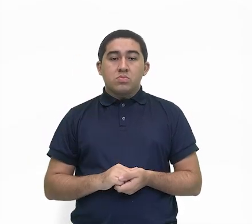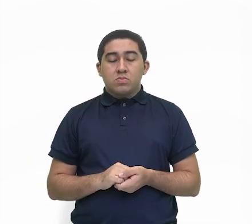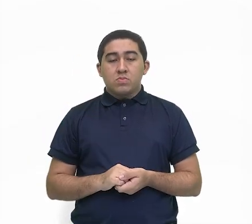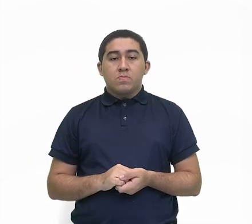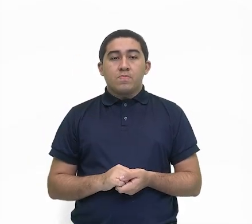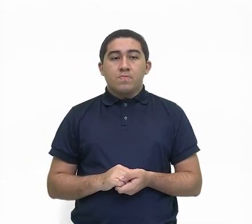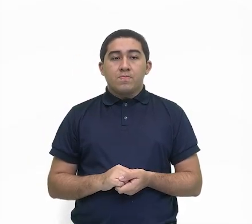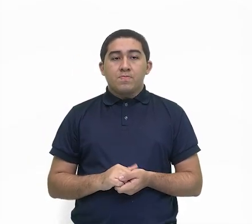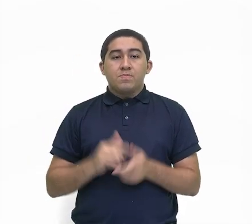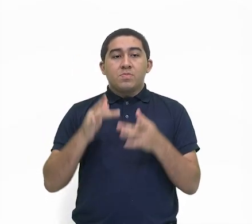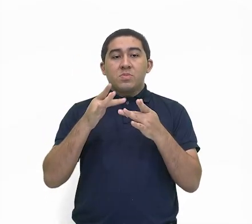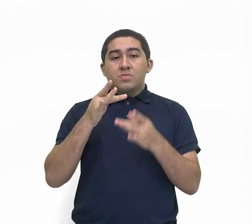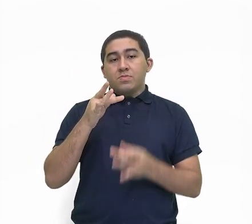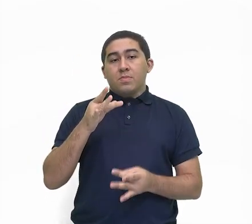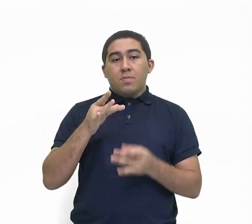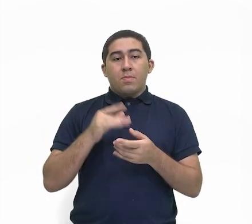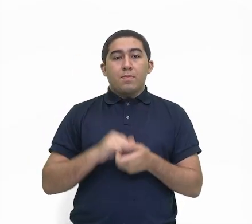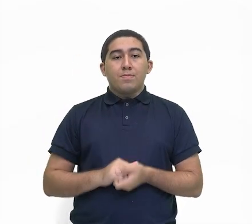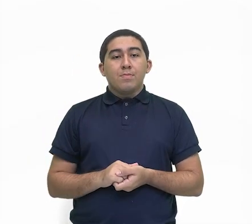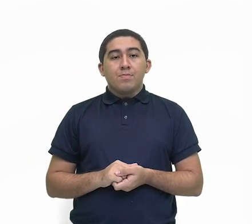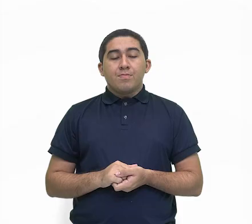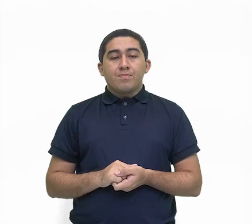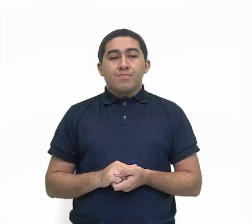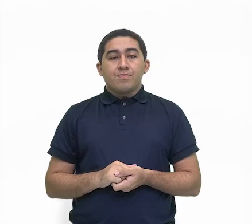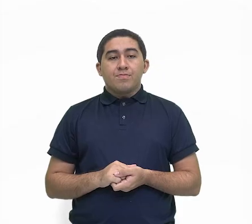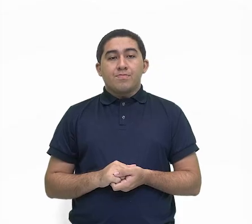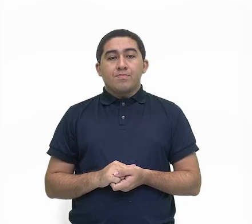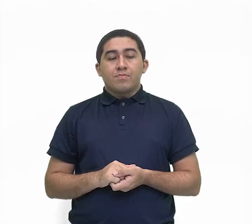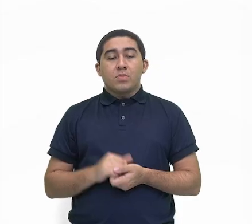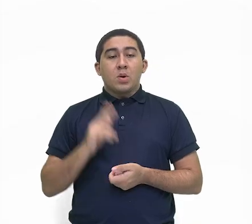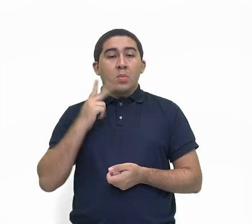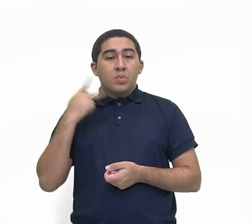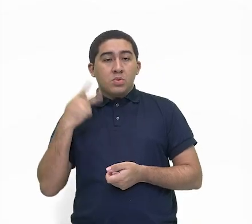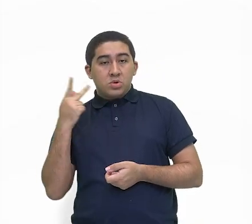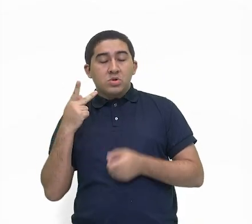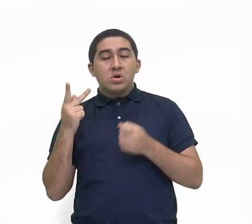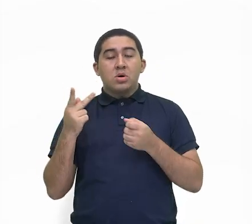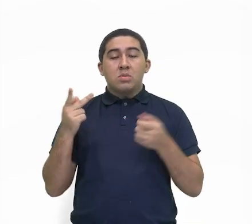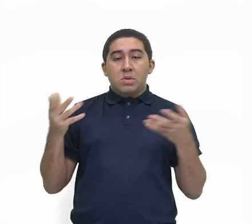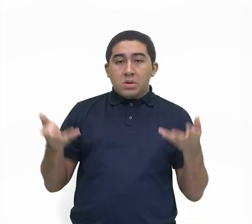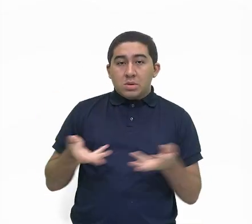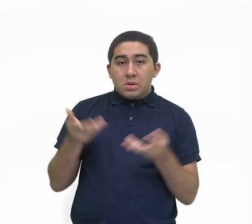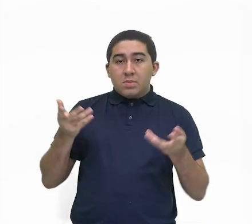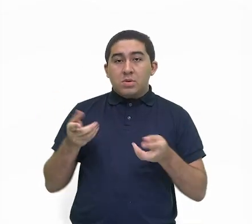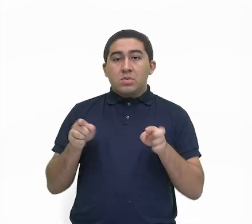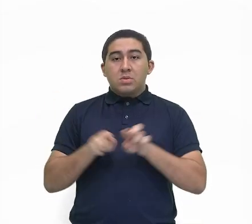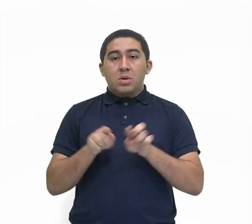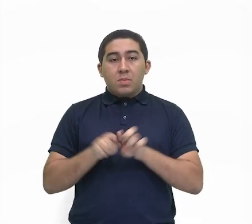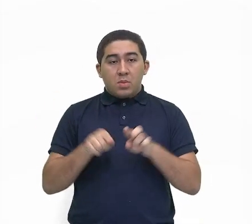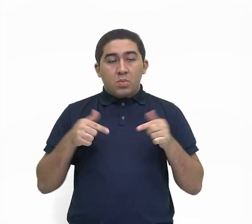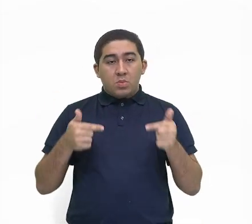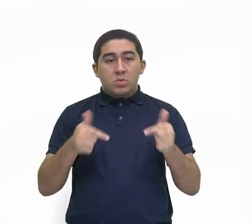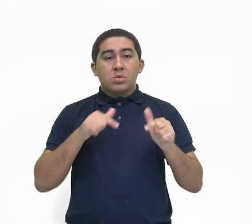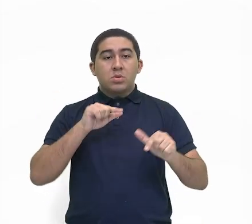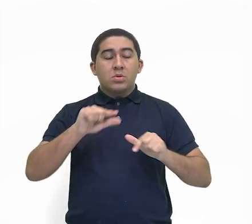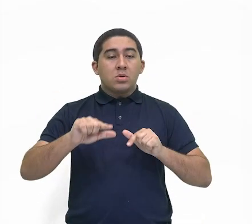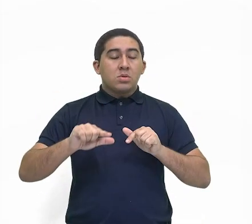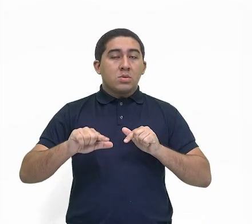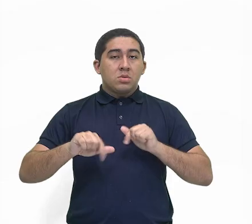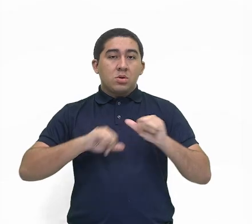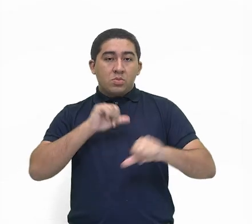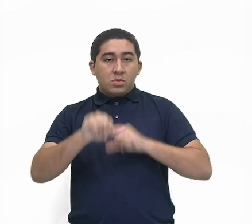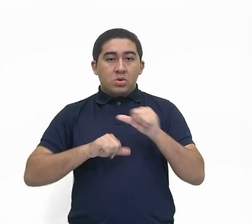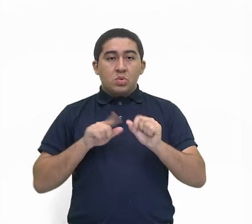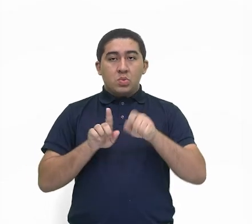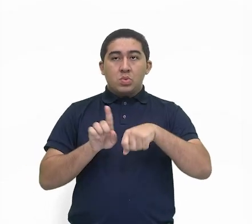políticos. O nosso detalhamento, nós vamos falar sobre política, engajamento e militância na transformação